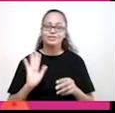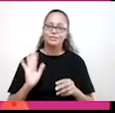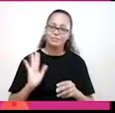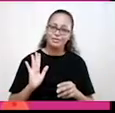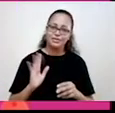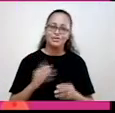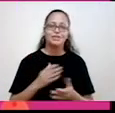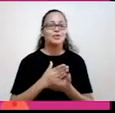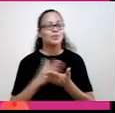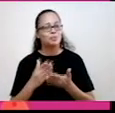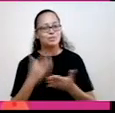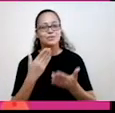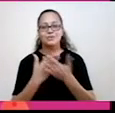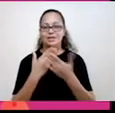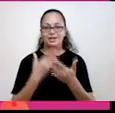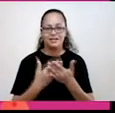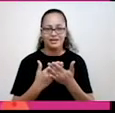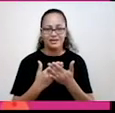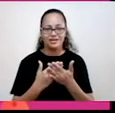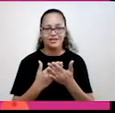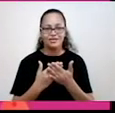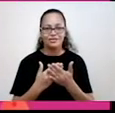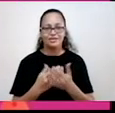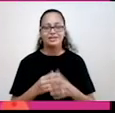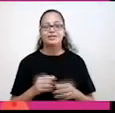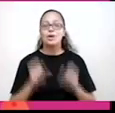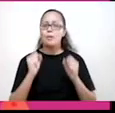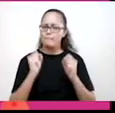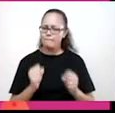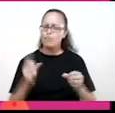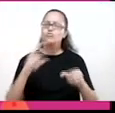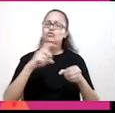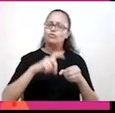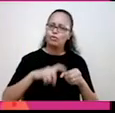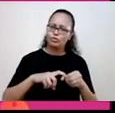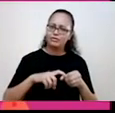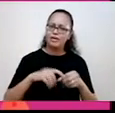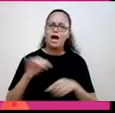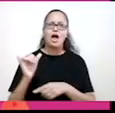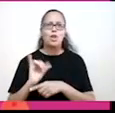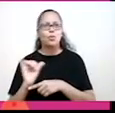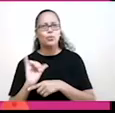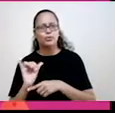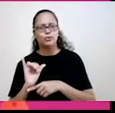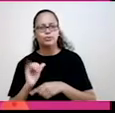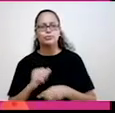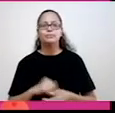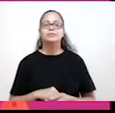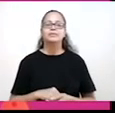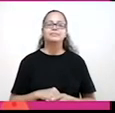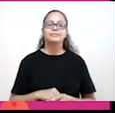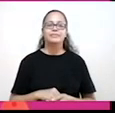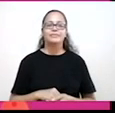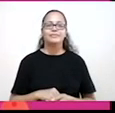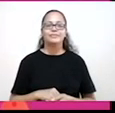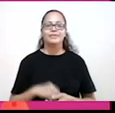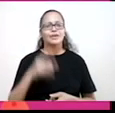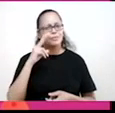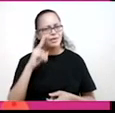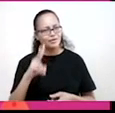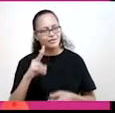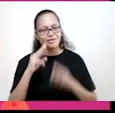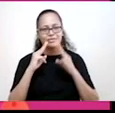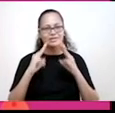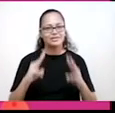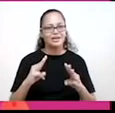eu deixei no começo da aula. Quem começou a assistir a aula e não viu, pode voltar lá depois no YouTube quando a aula estiver disponibilizada para ouvir a mensagem que eu deixei para